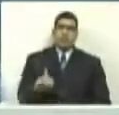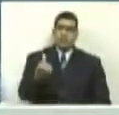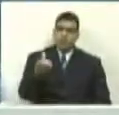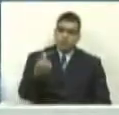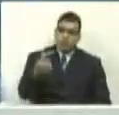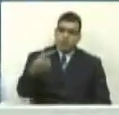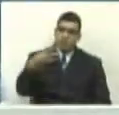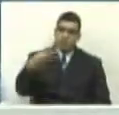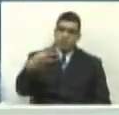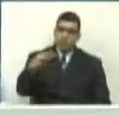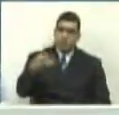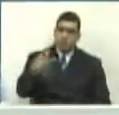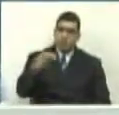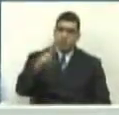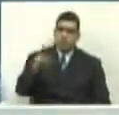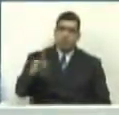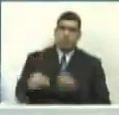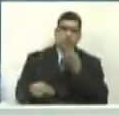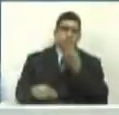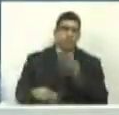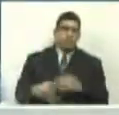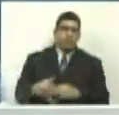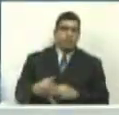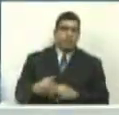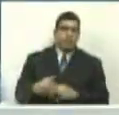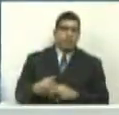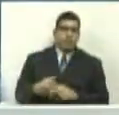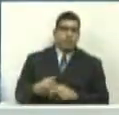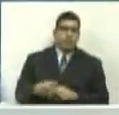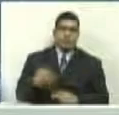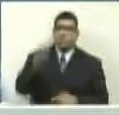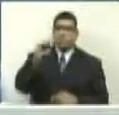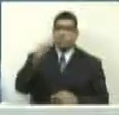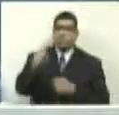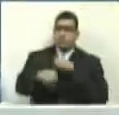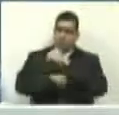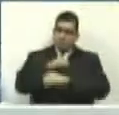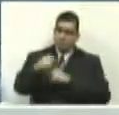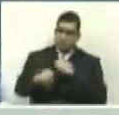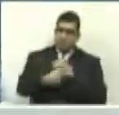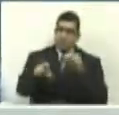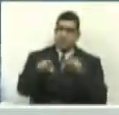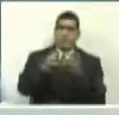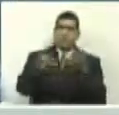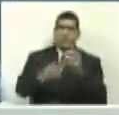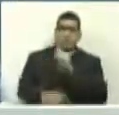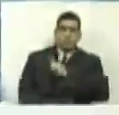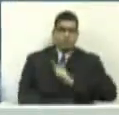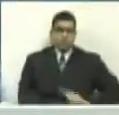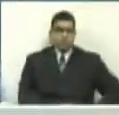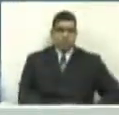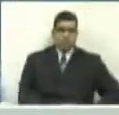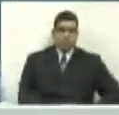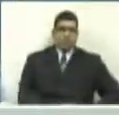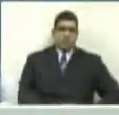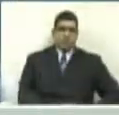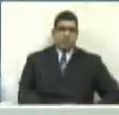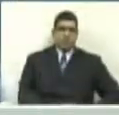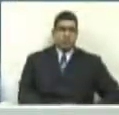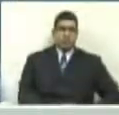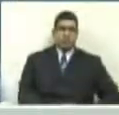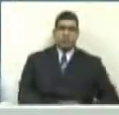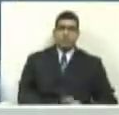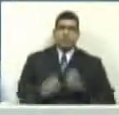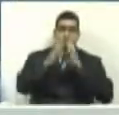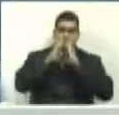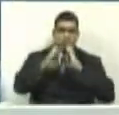7.407.732.000 reais. Portanto, durante os 8 anos do governo do ex-governador Eduardo